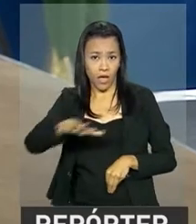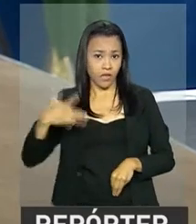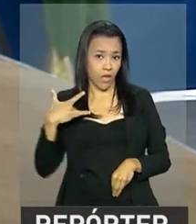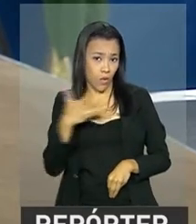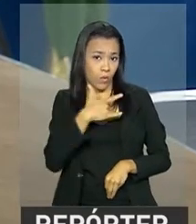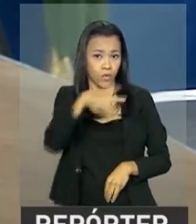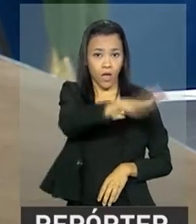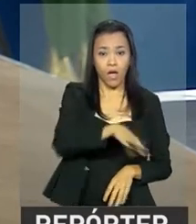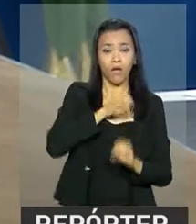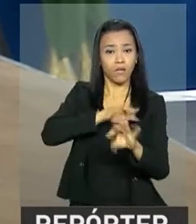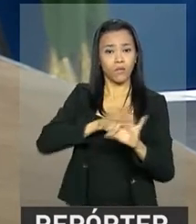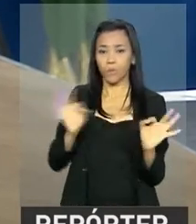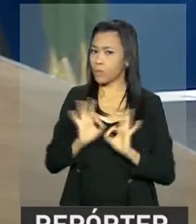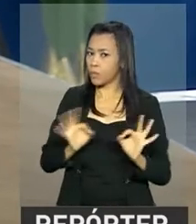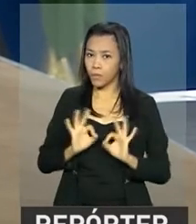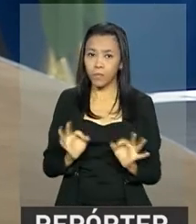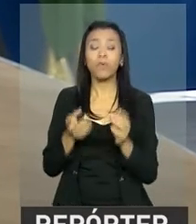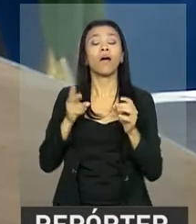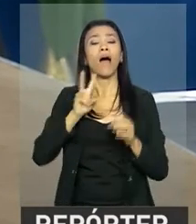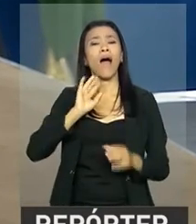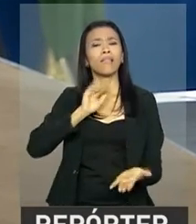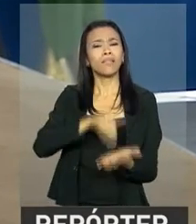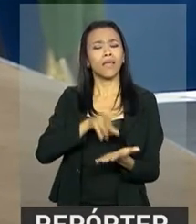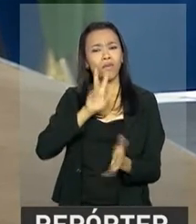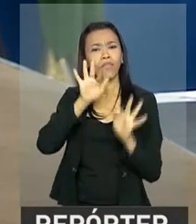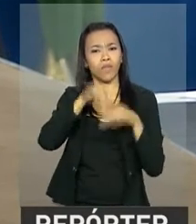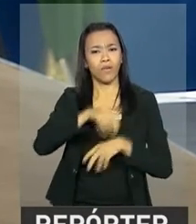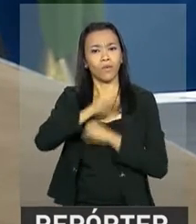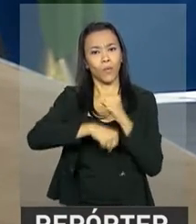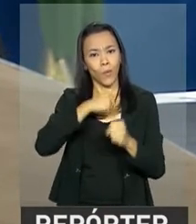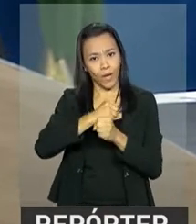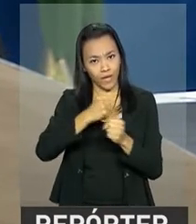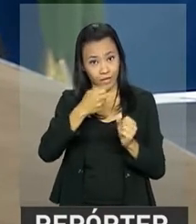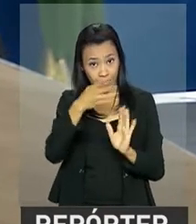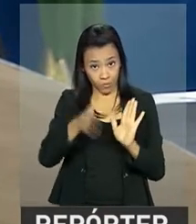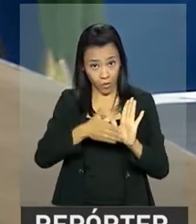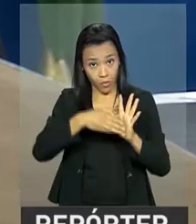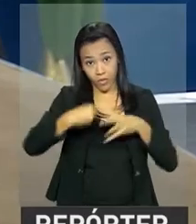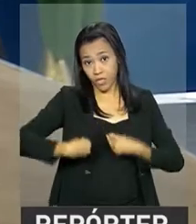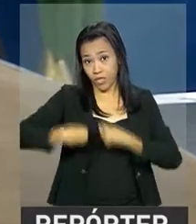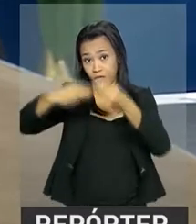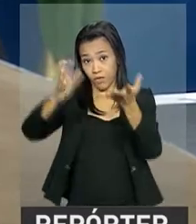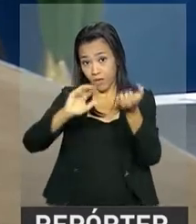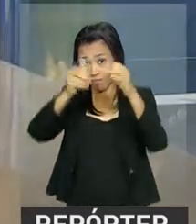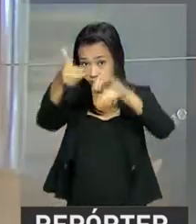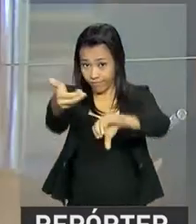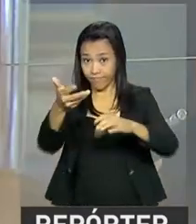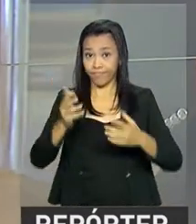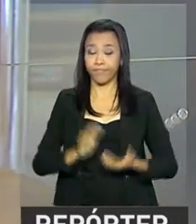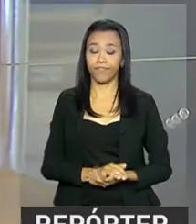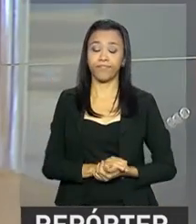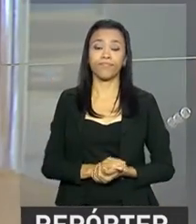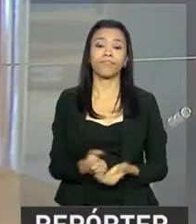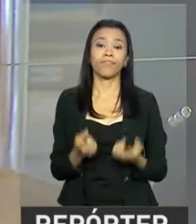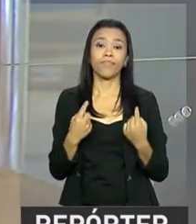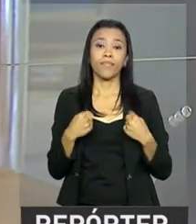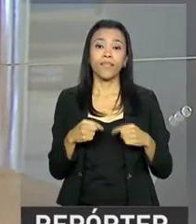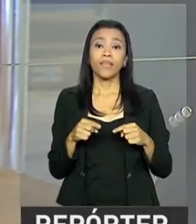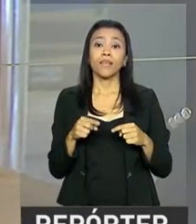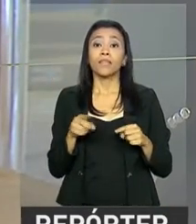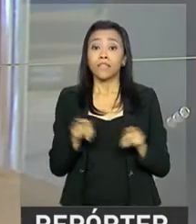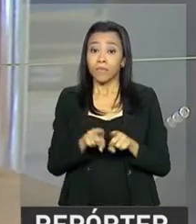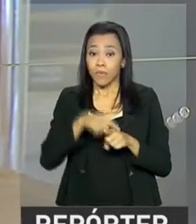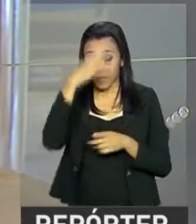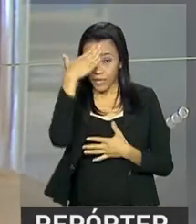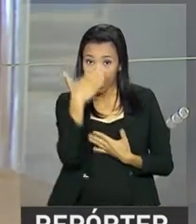e falou também que deve enviar até o final do ano ao congresso a reforma da previdência lembro obrigado paulo pelas suas informações